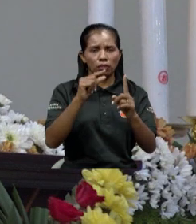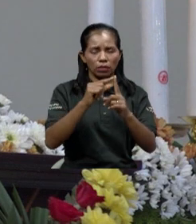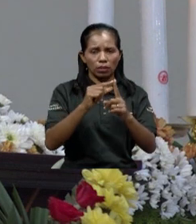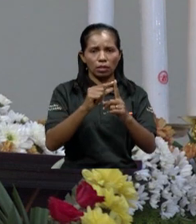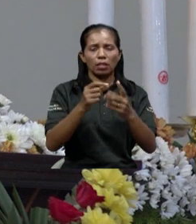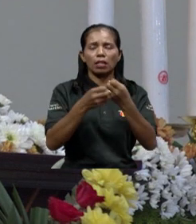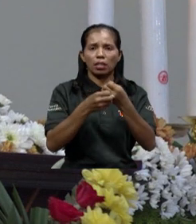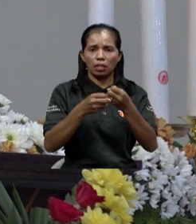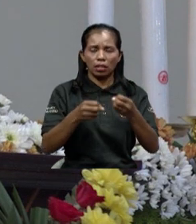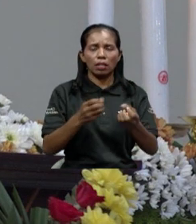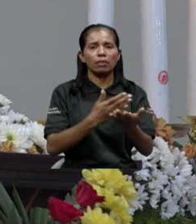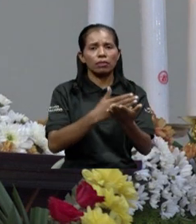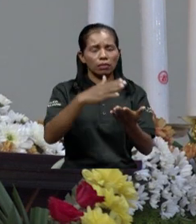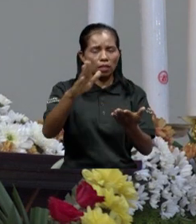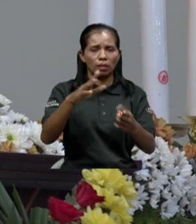haplaken,